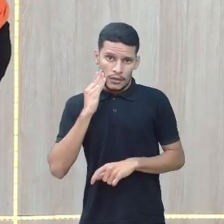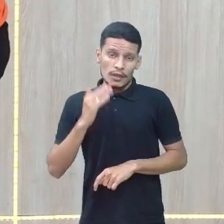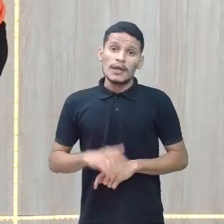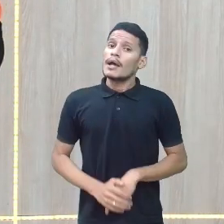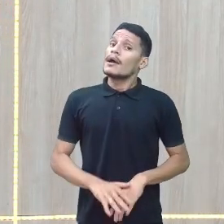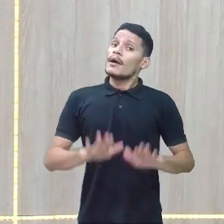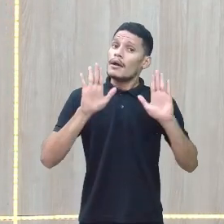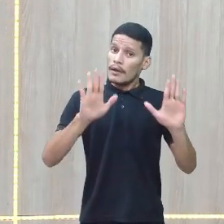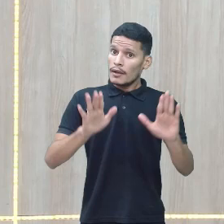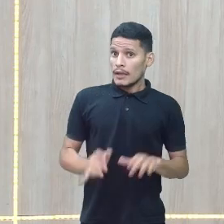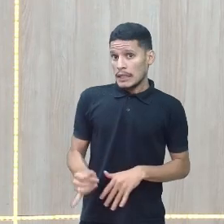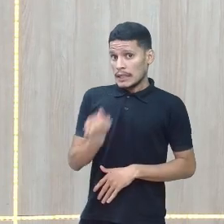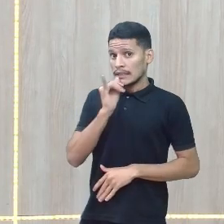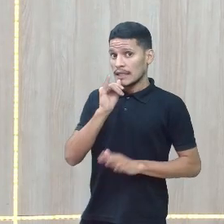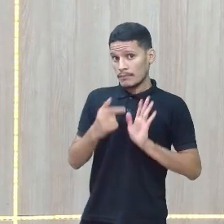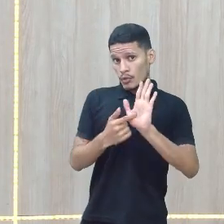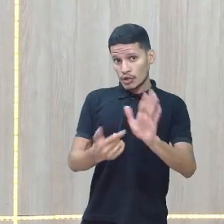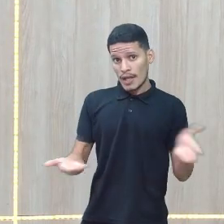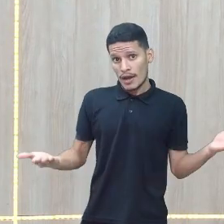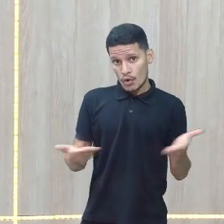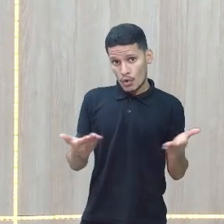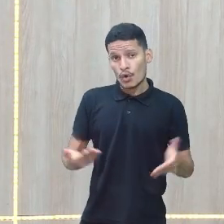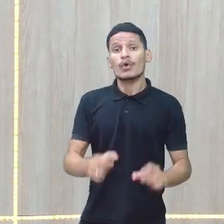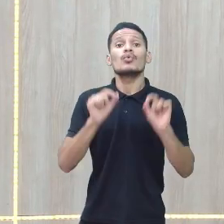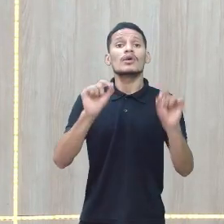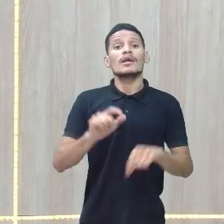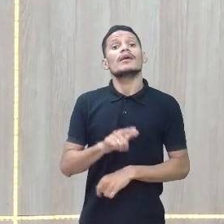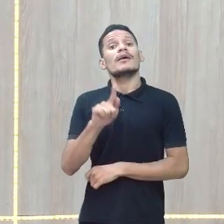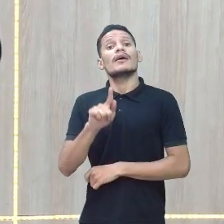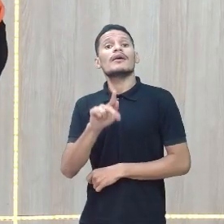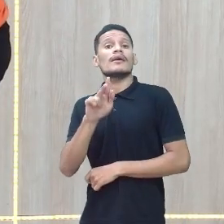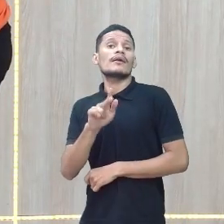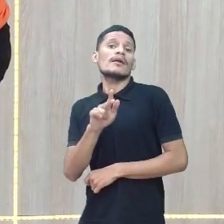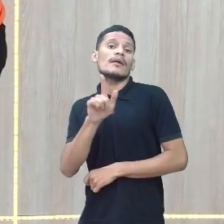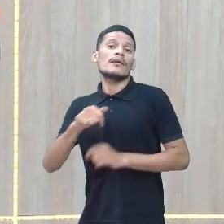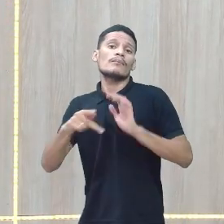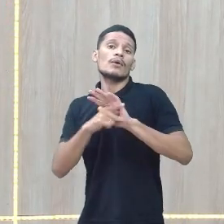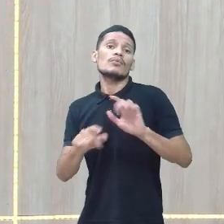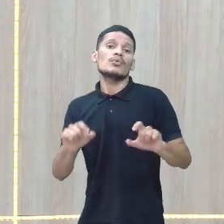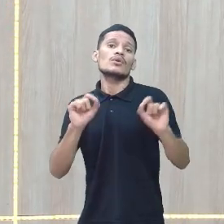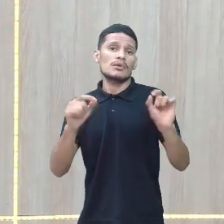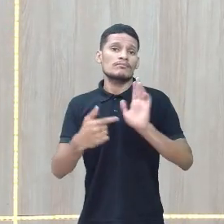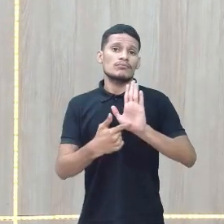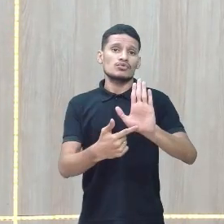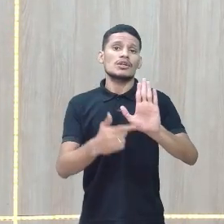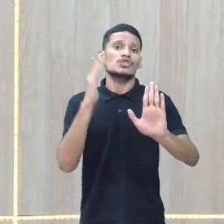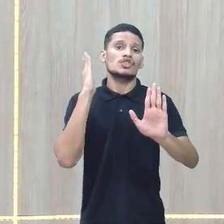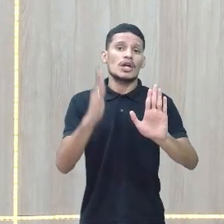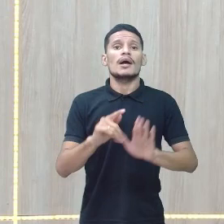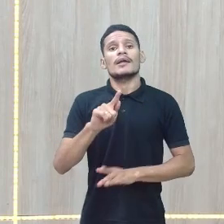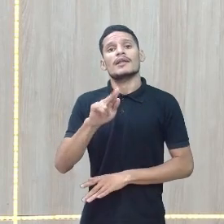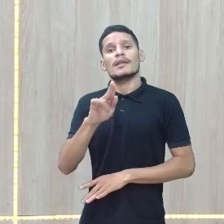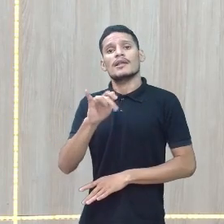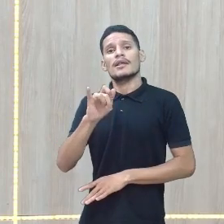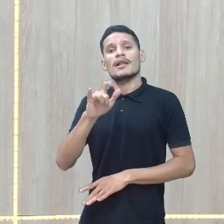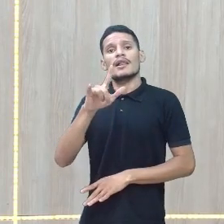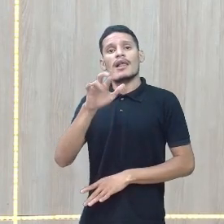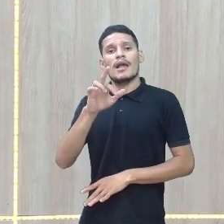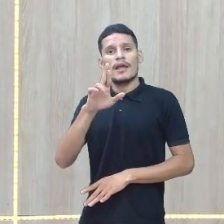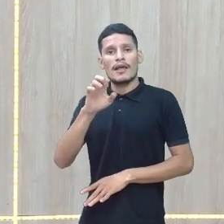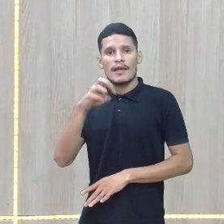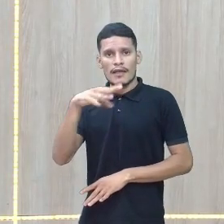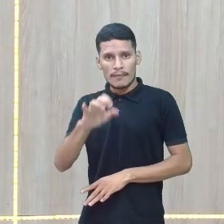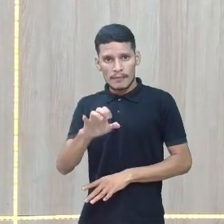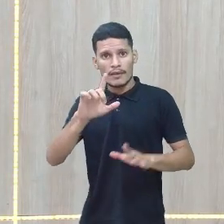aí, neste exemplo que eu trouxe para vocês, eu mostrei para vocês que Guilherme é o sujeito